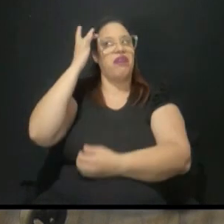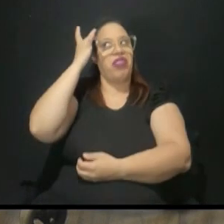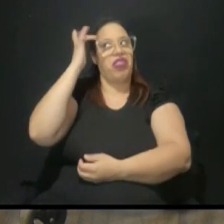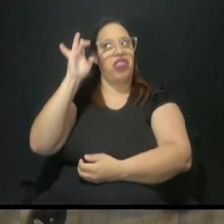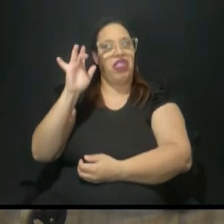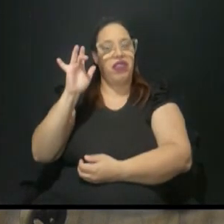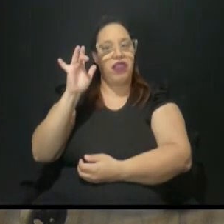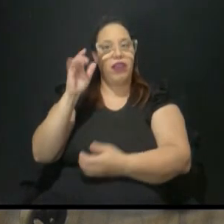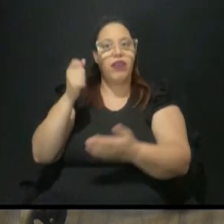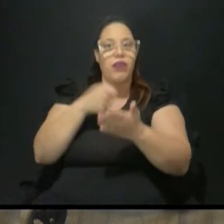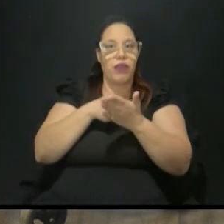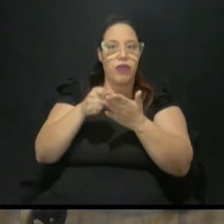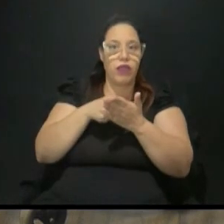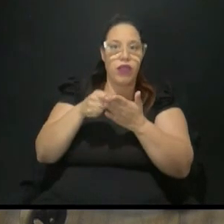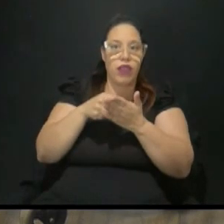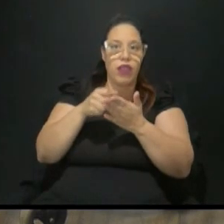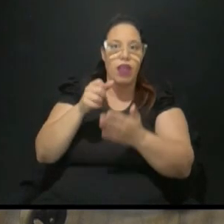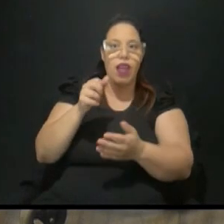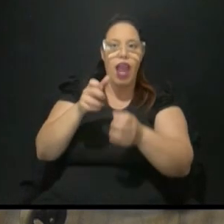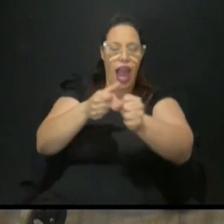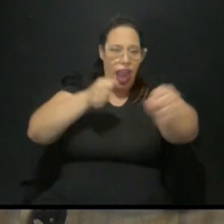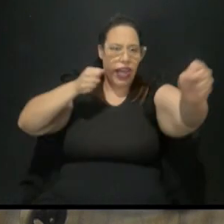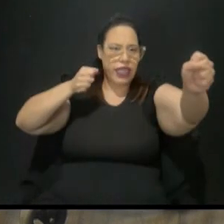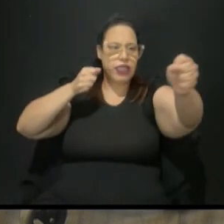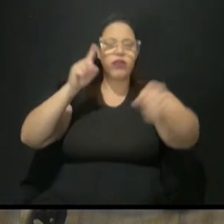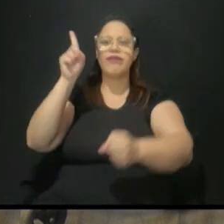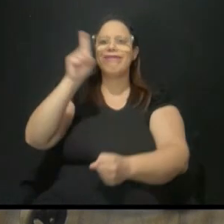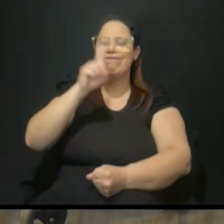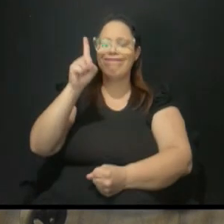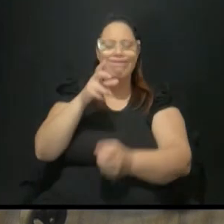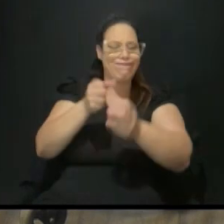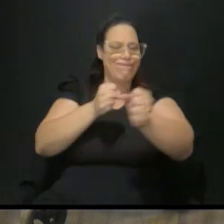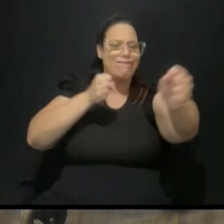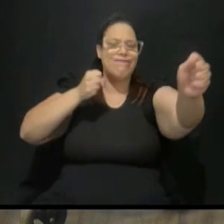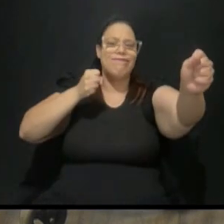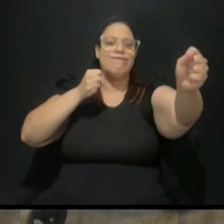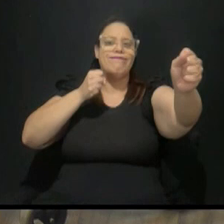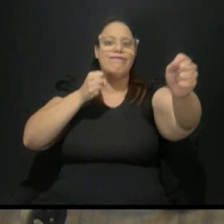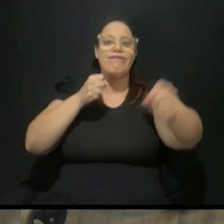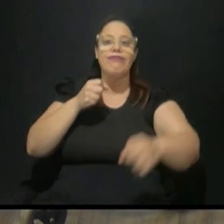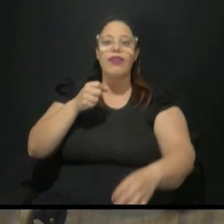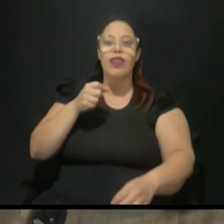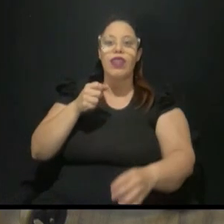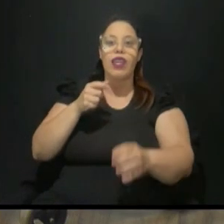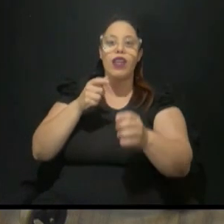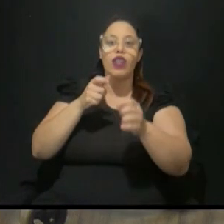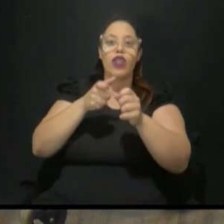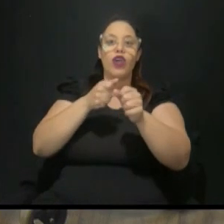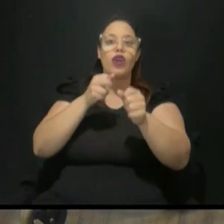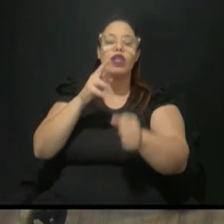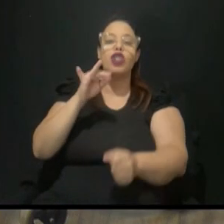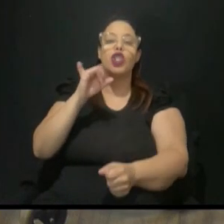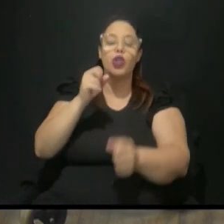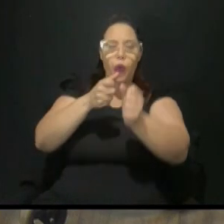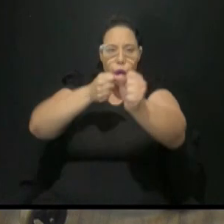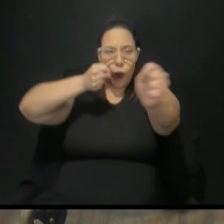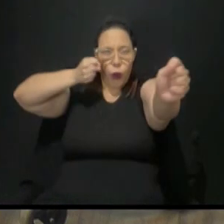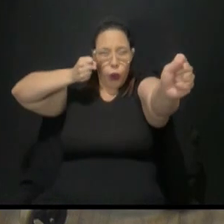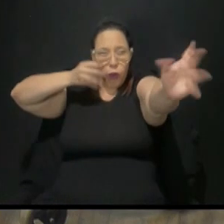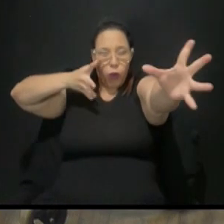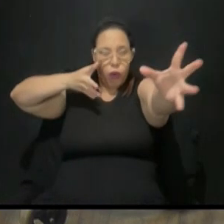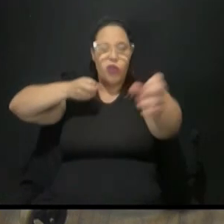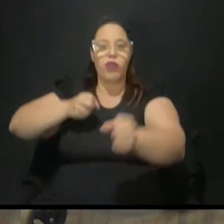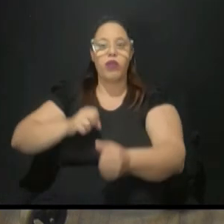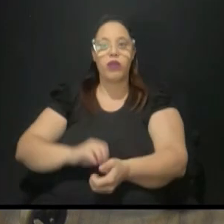falei arco e flecha, mas não é arco e flecha. O que é? Tiro com arco. Tiro com arco é a modalidade em que nós